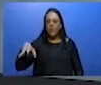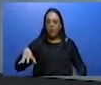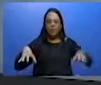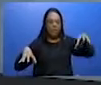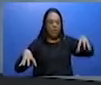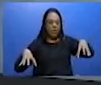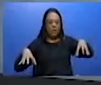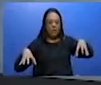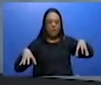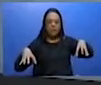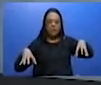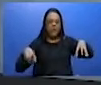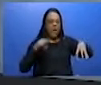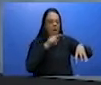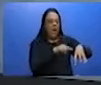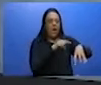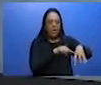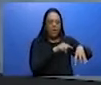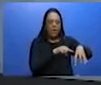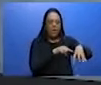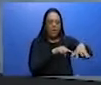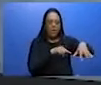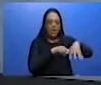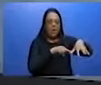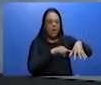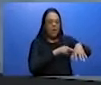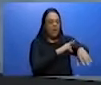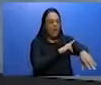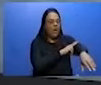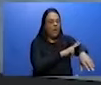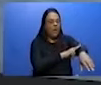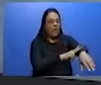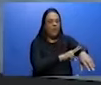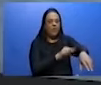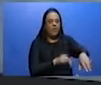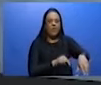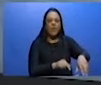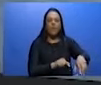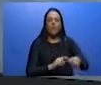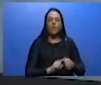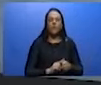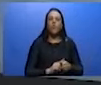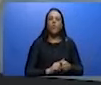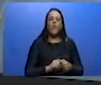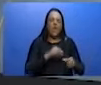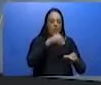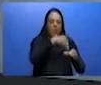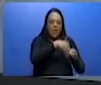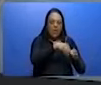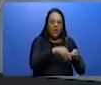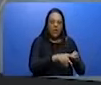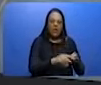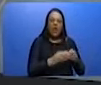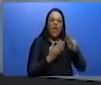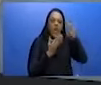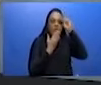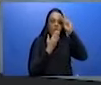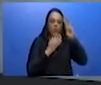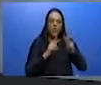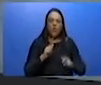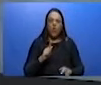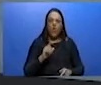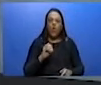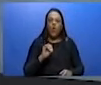E dentro dessa etnia tapuia existiram os goitacás. Esses índios goitacás, eles